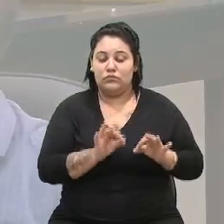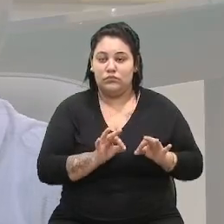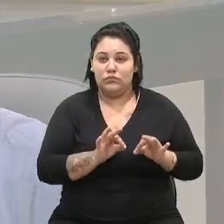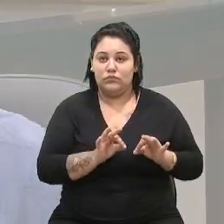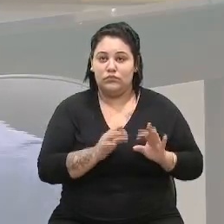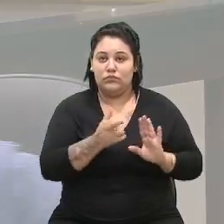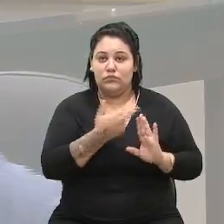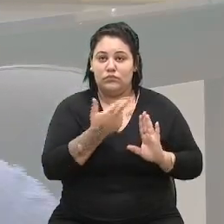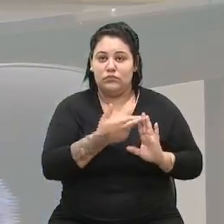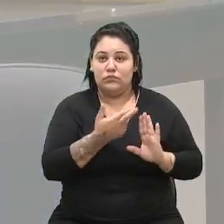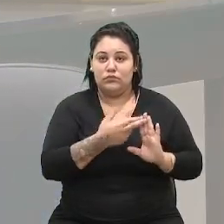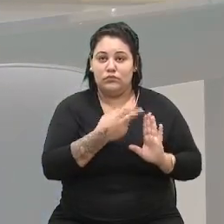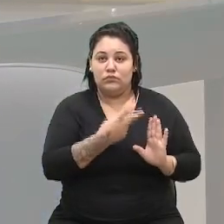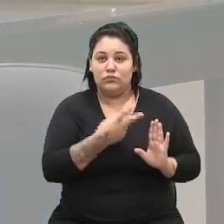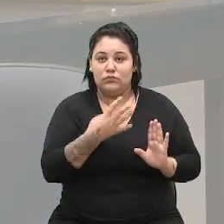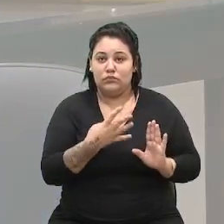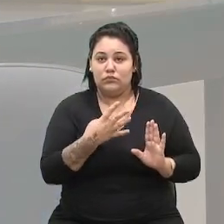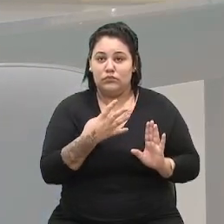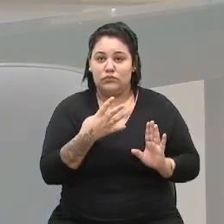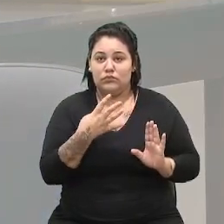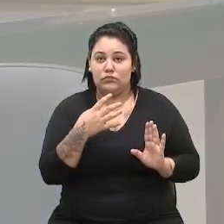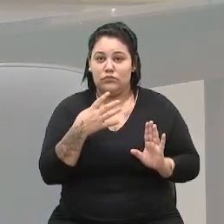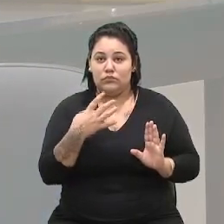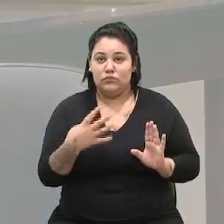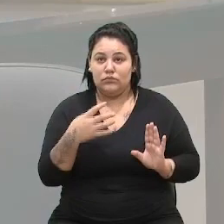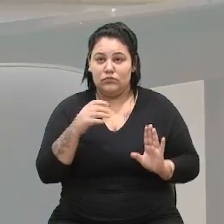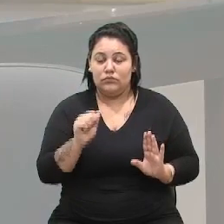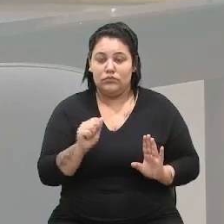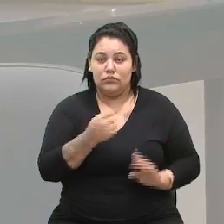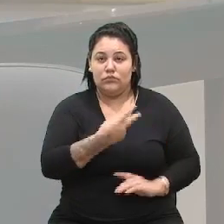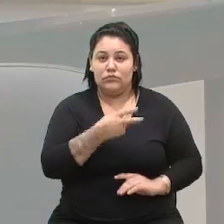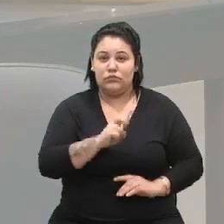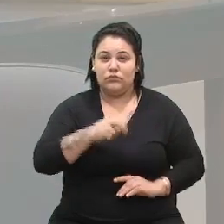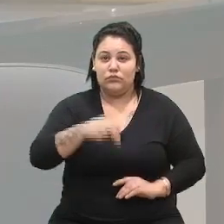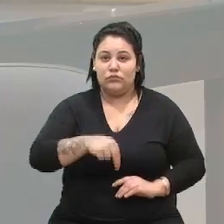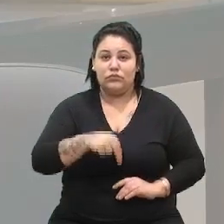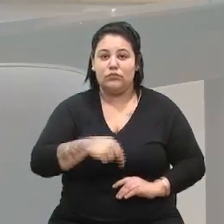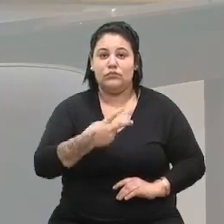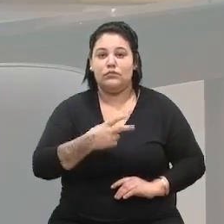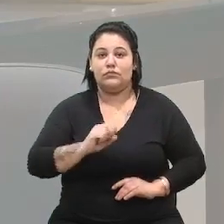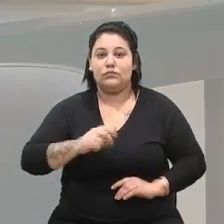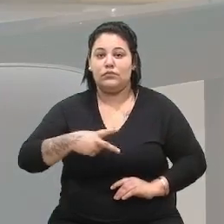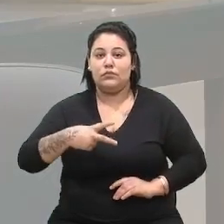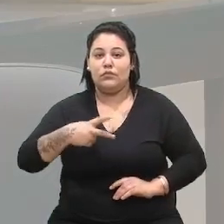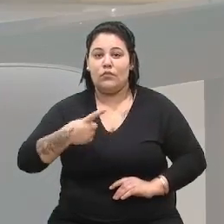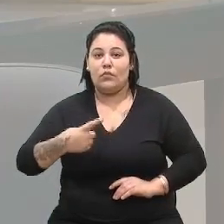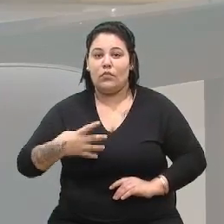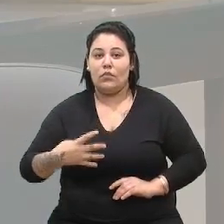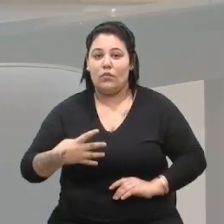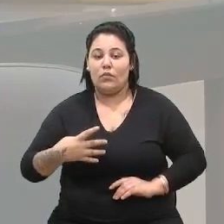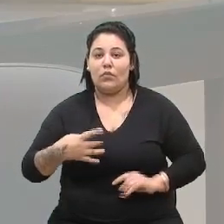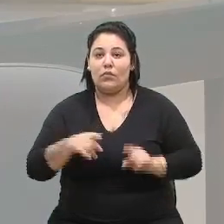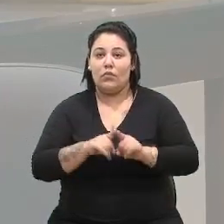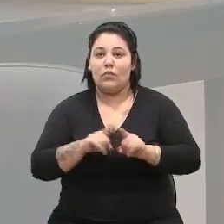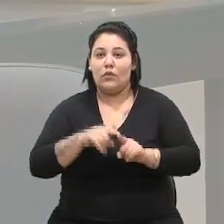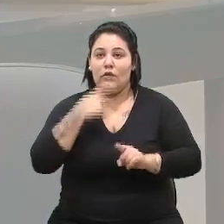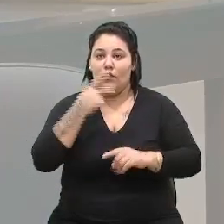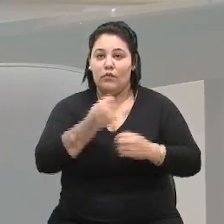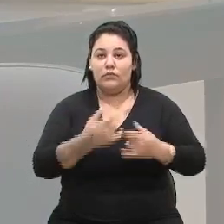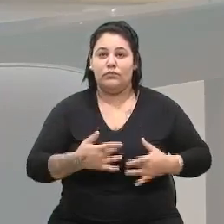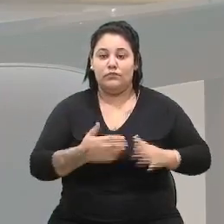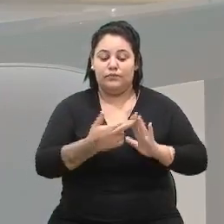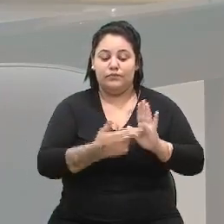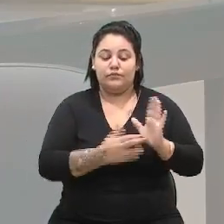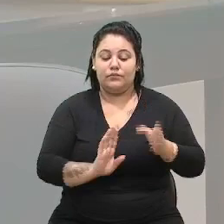número 244-A de 25 de novembro de 2014, que dispõe sobre o regimento interno da